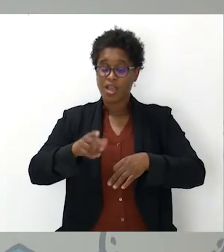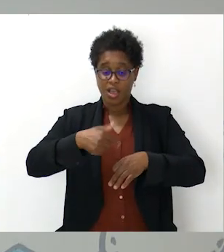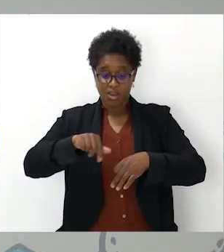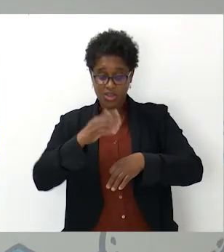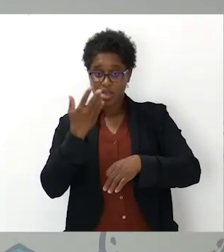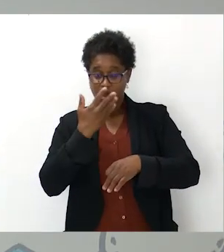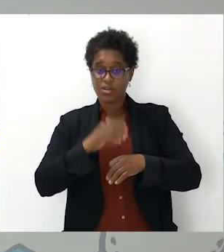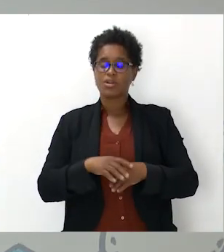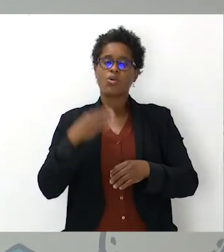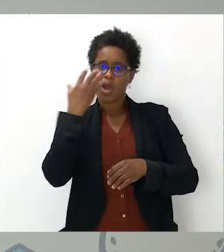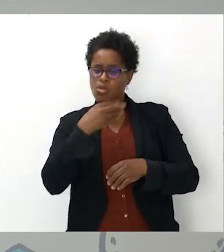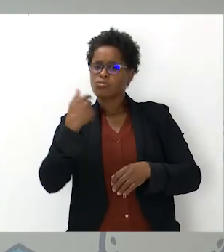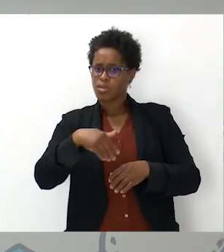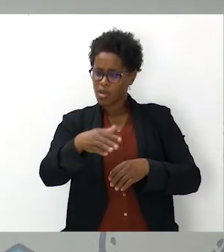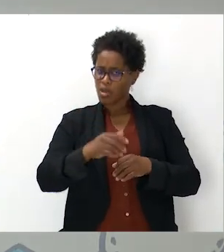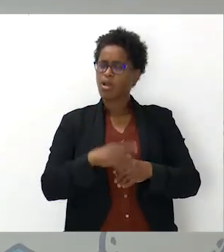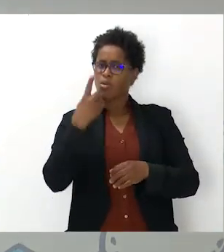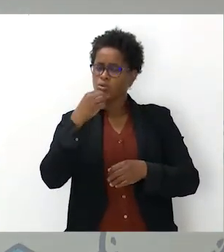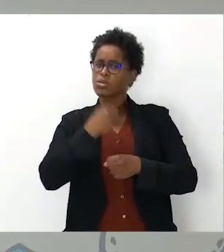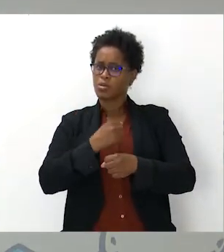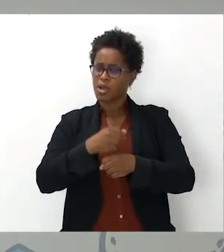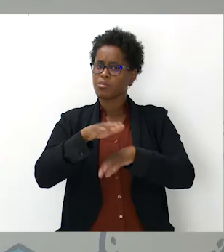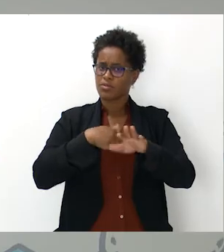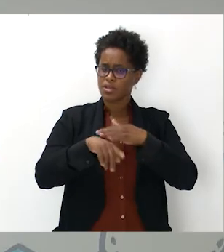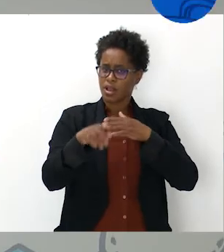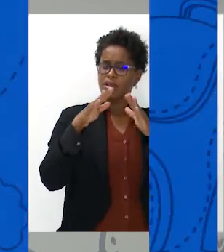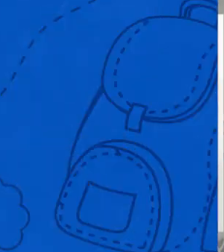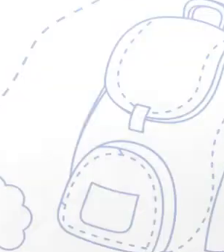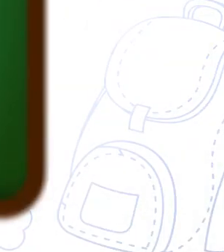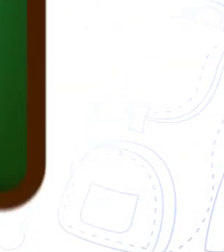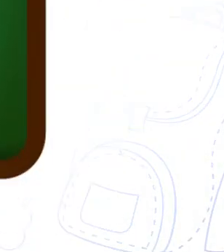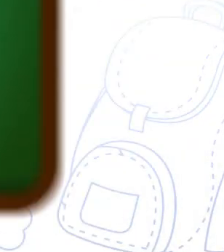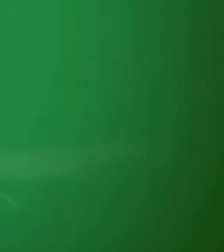nossa aula, o aluno terá um exercício para fazer em casa.